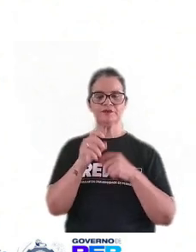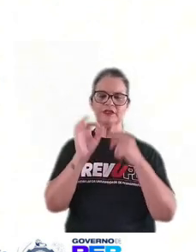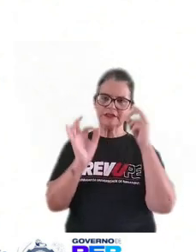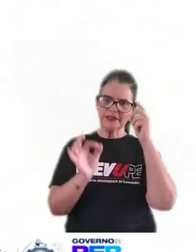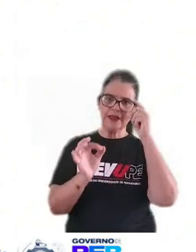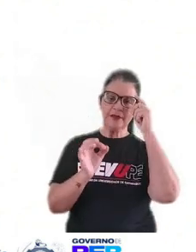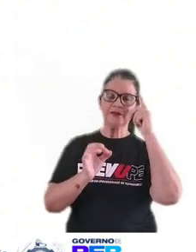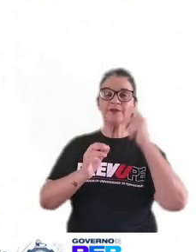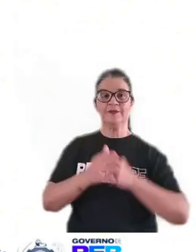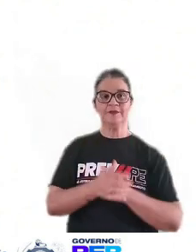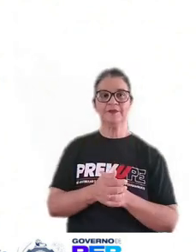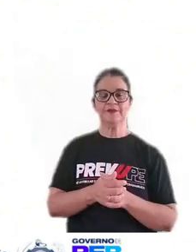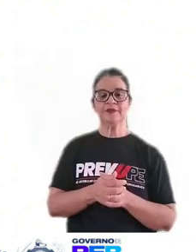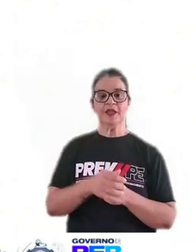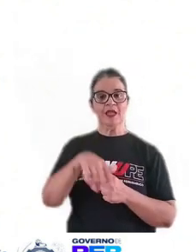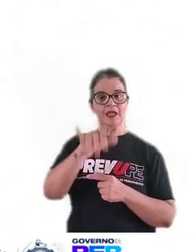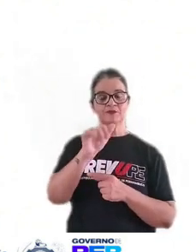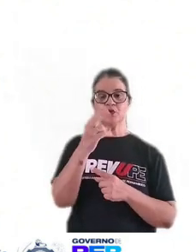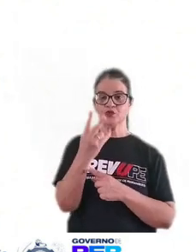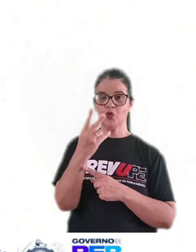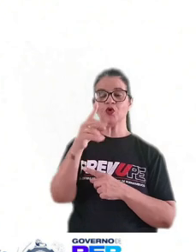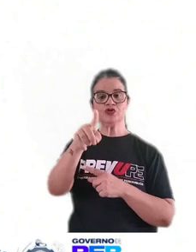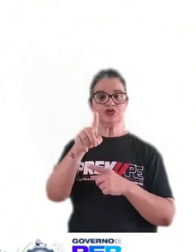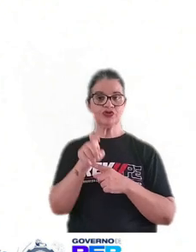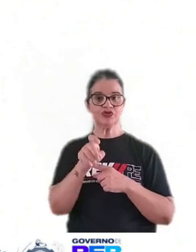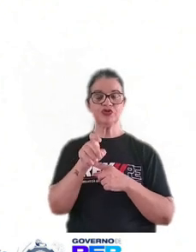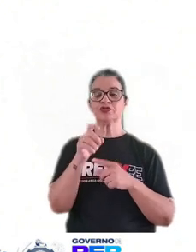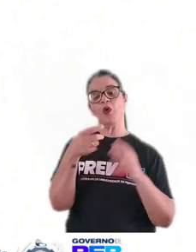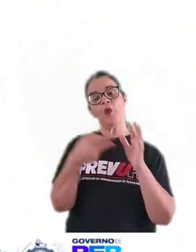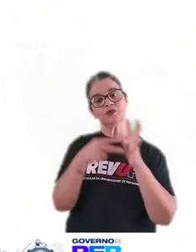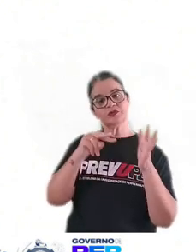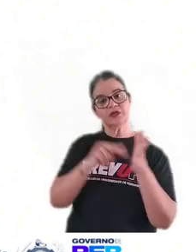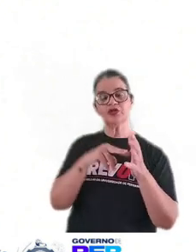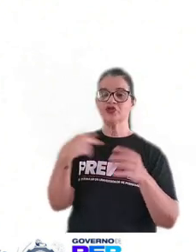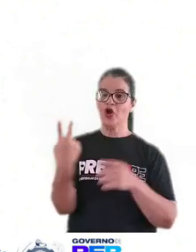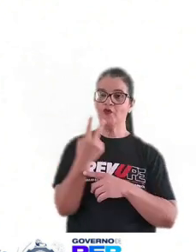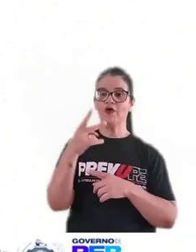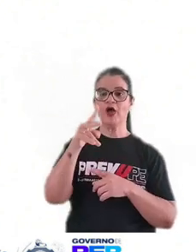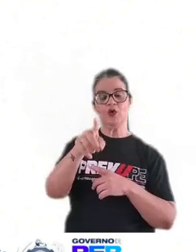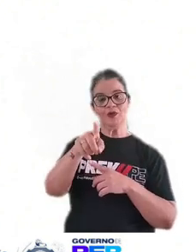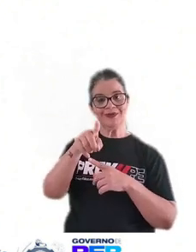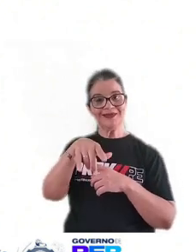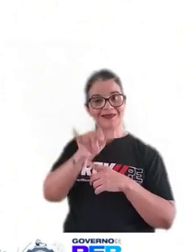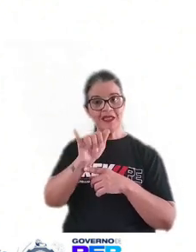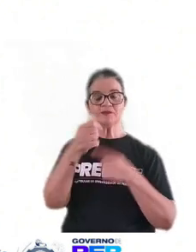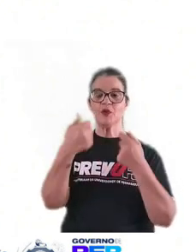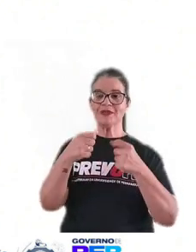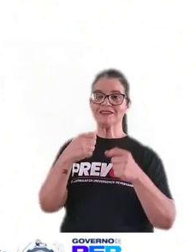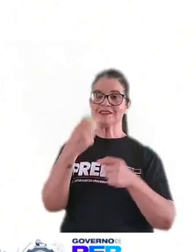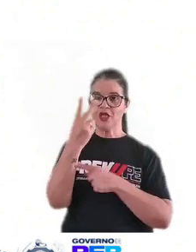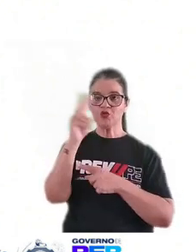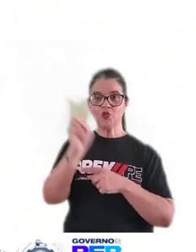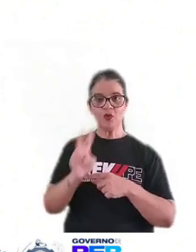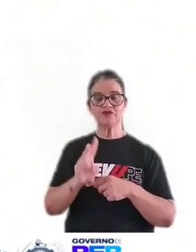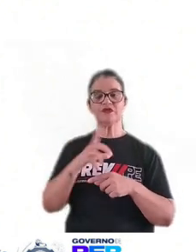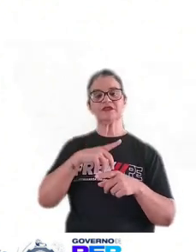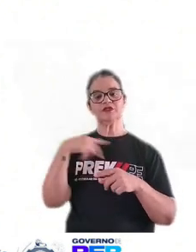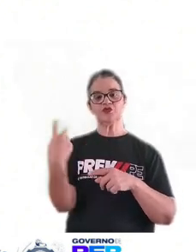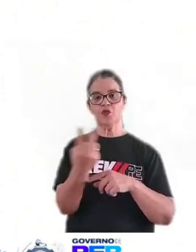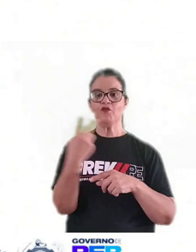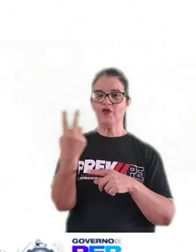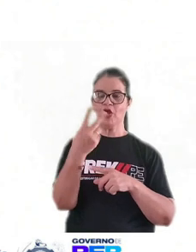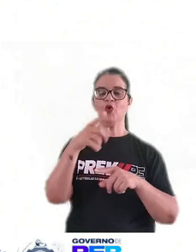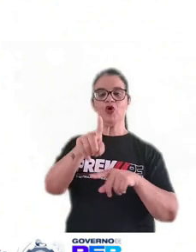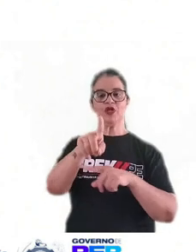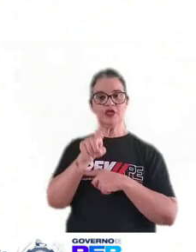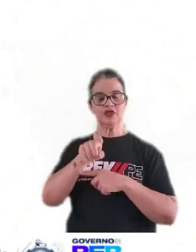2X certo? Y é igual a 2X ou seja o valor de Y tem que ser duas vezes